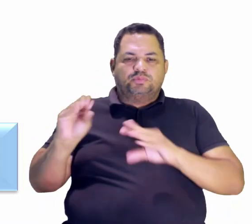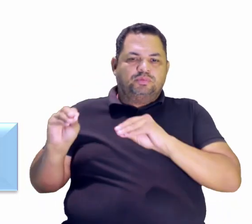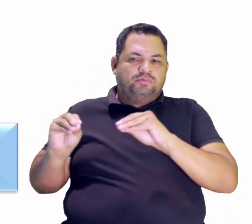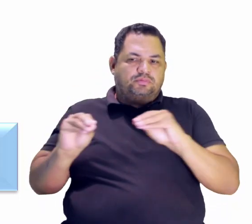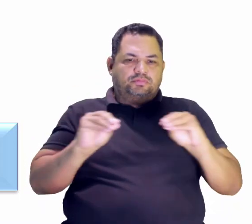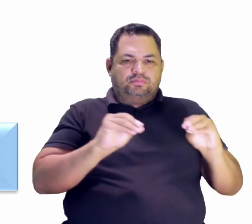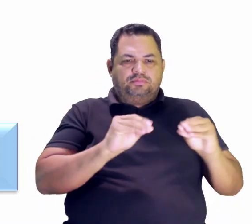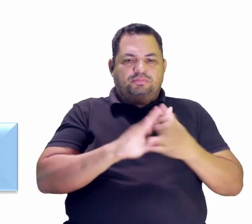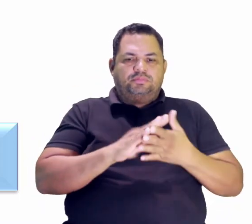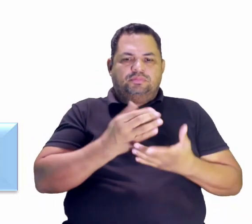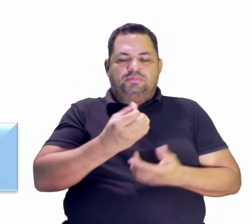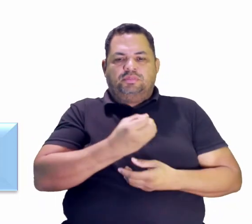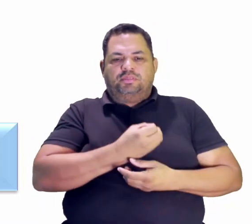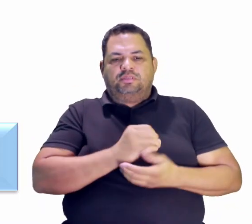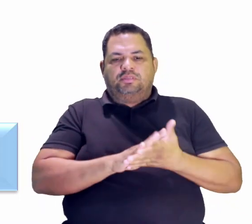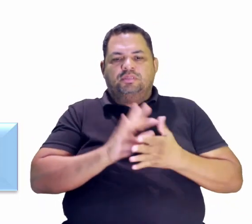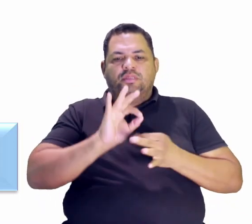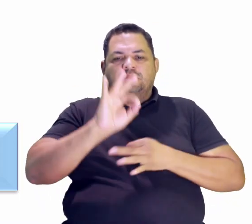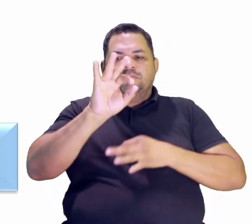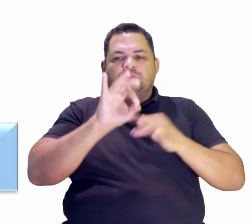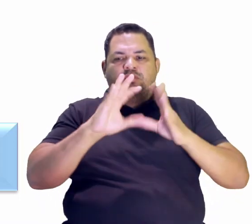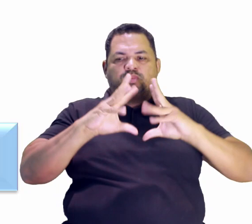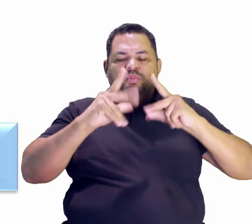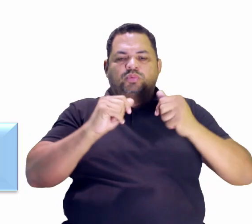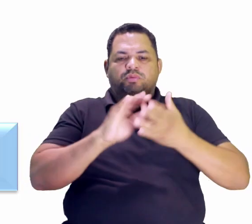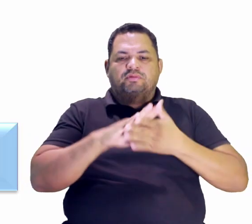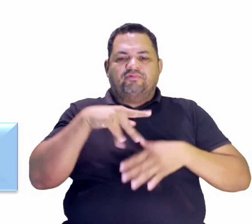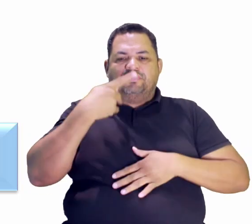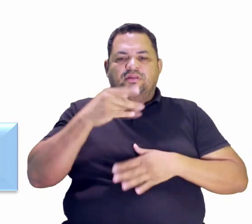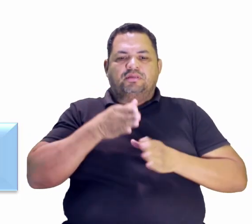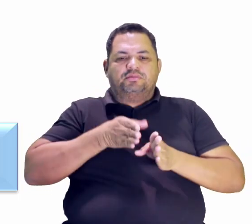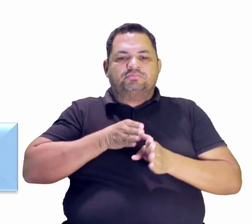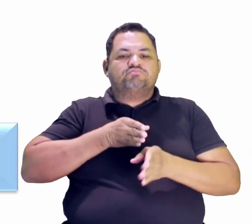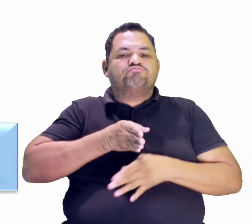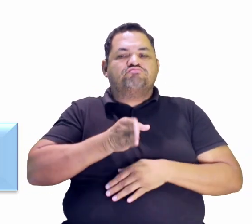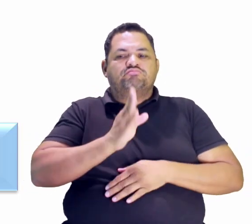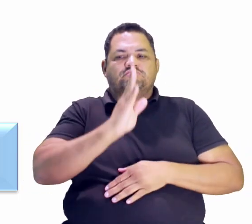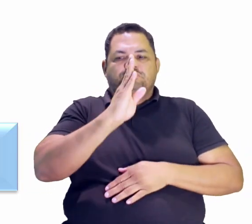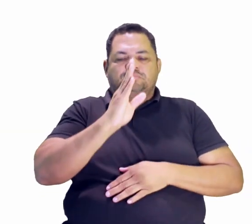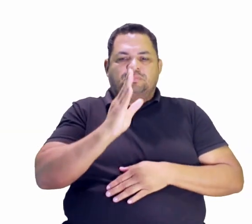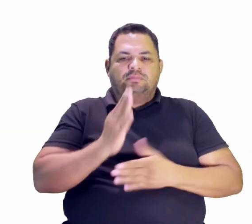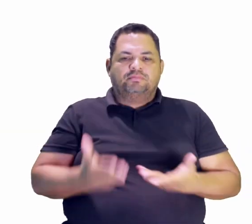valor da velocidade, a unidade de medida, e disse a direção e o sentido.